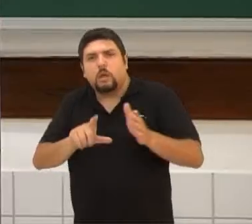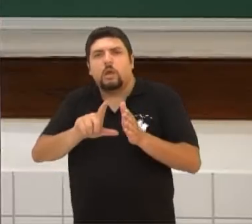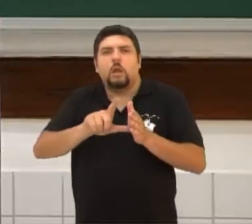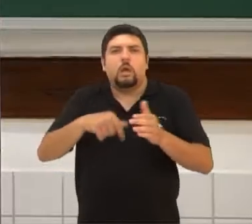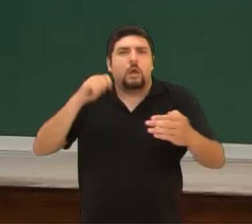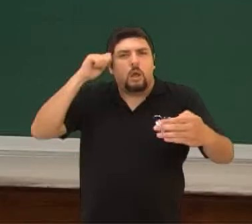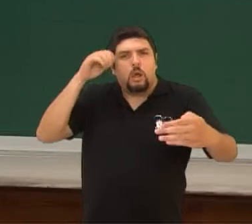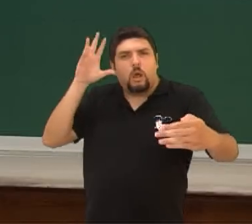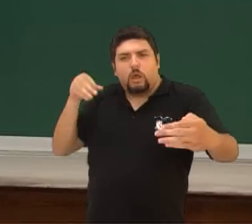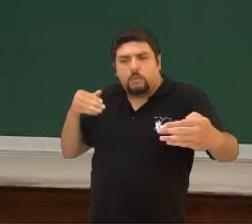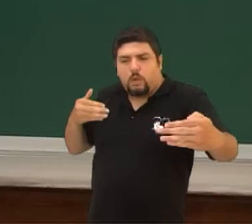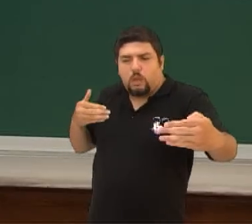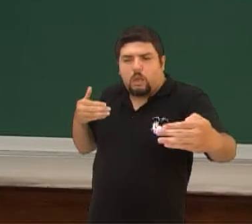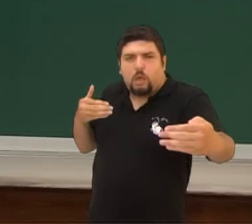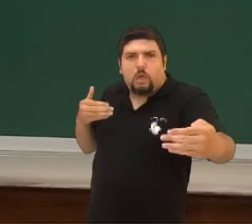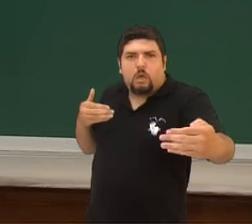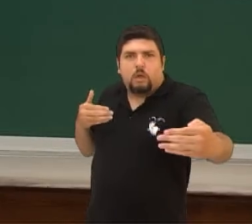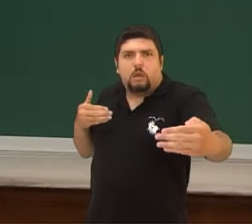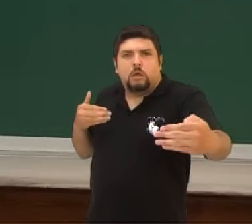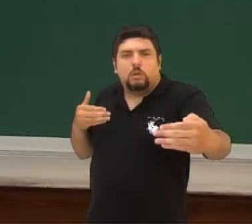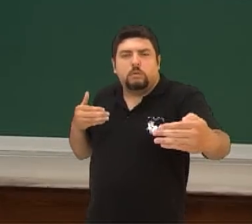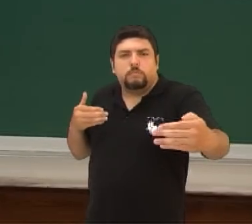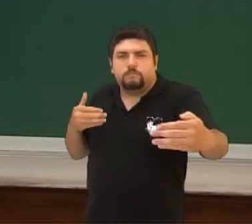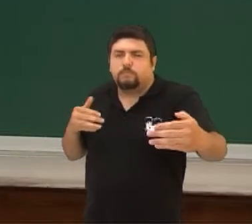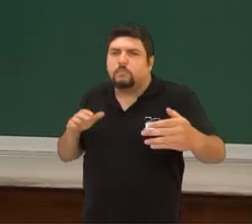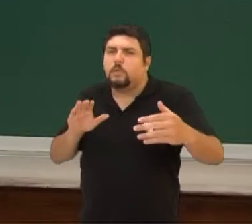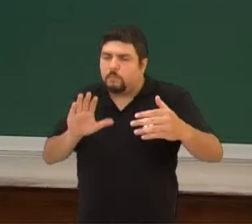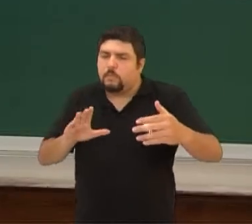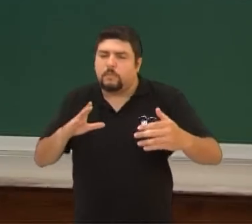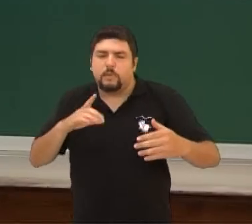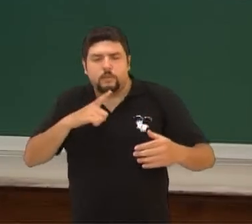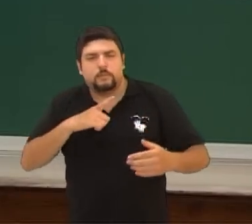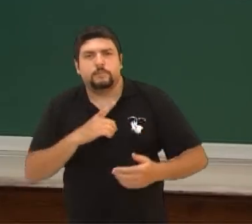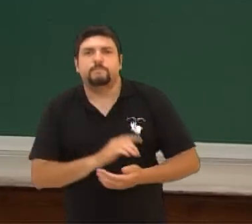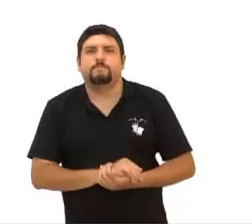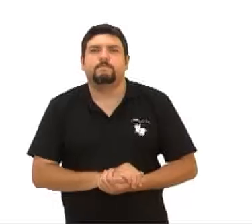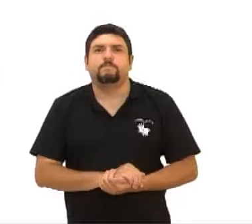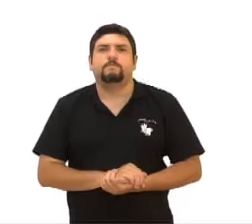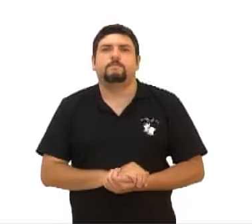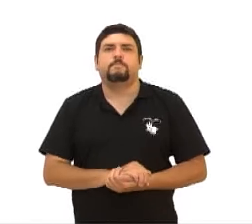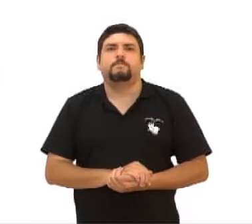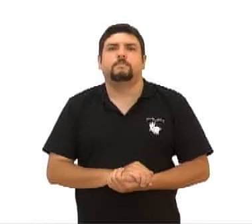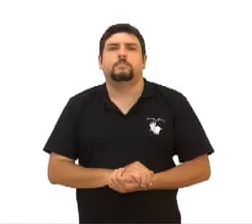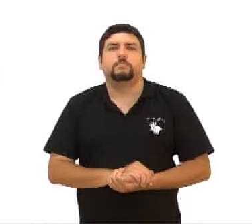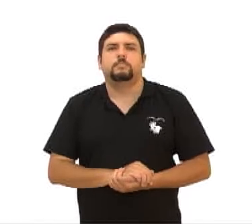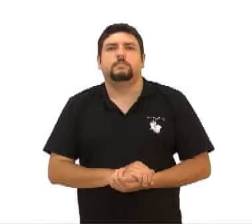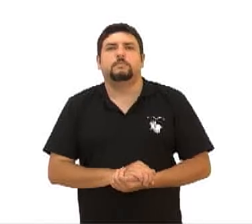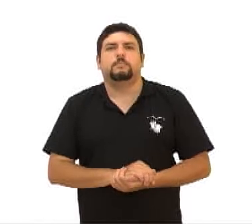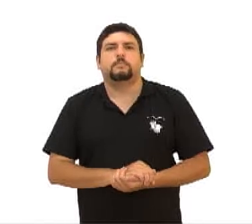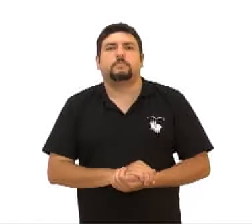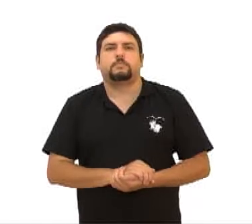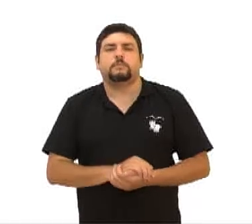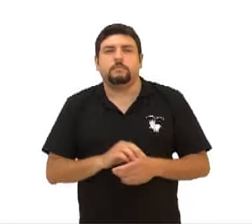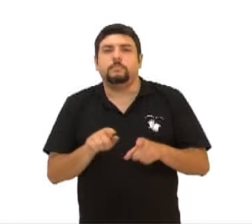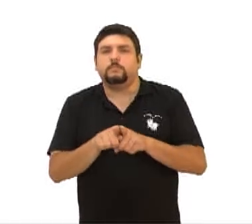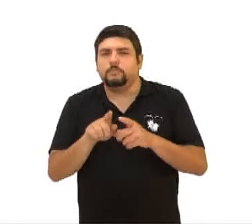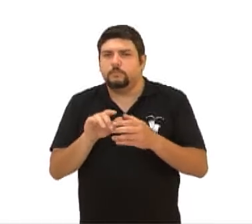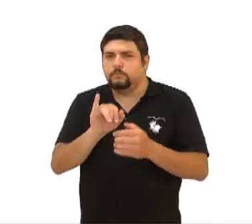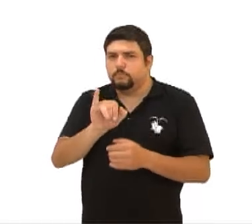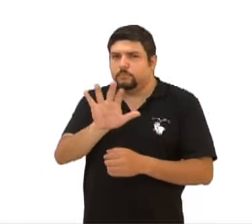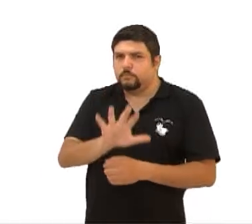uma tarefa fácil, mas, repito, isso está acontecendo. Aí vamos ficar com as imagens de algumas